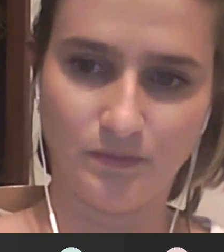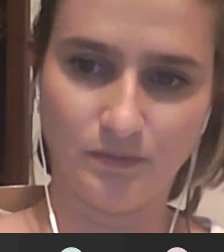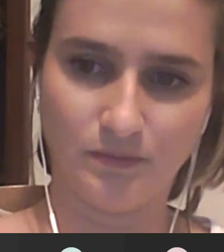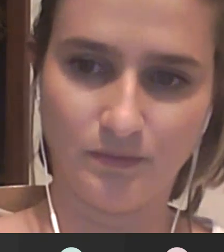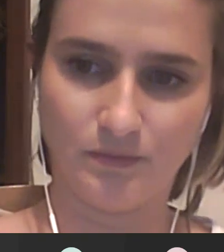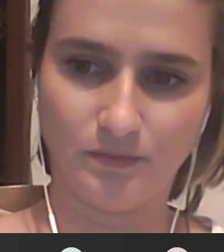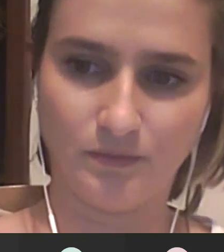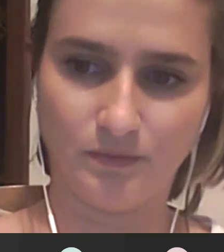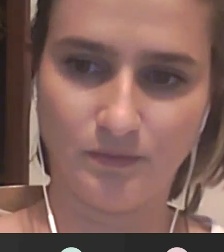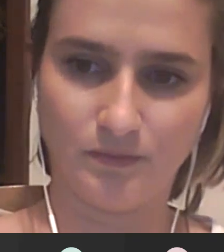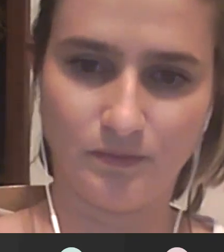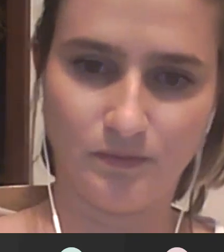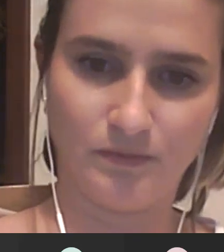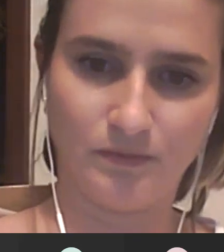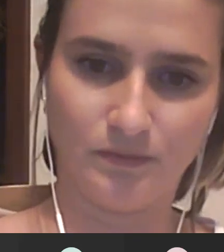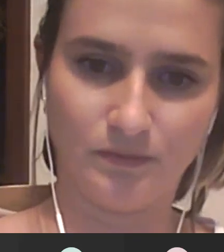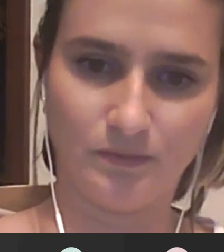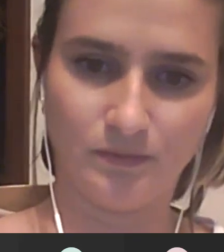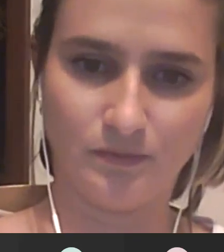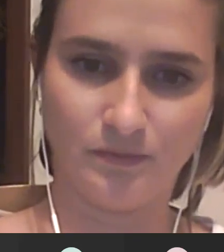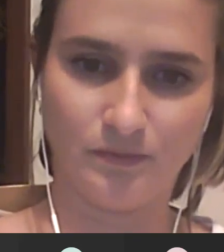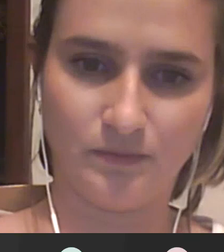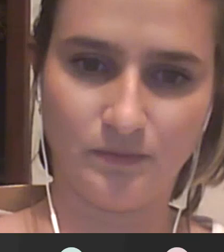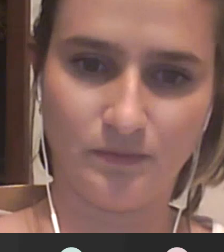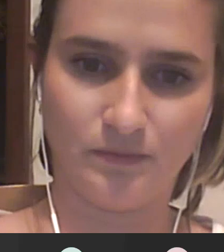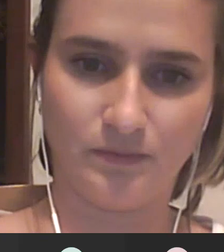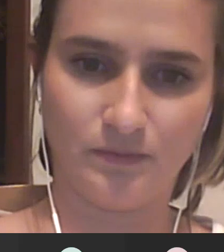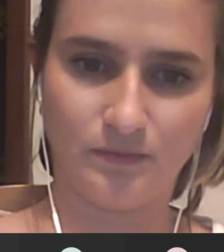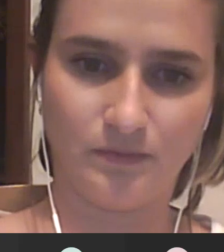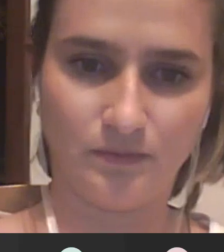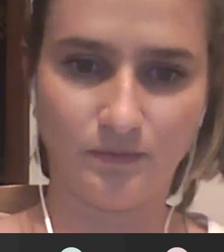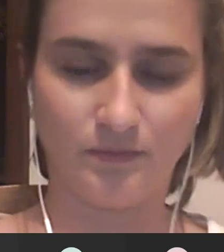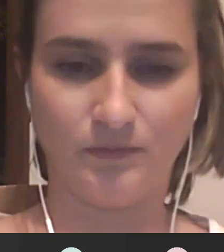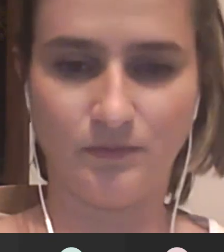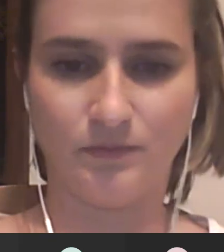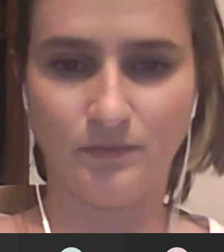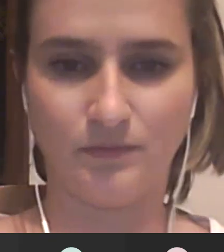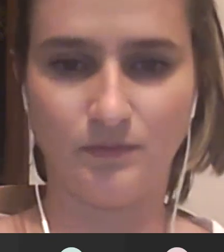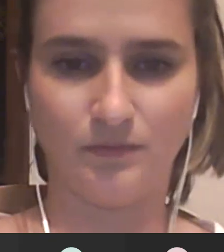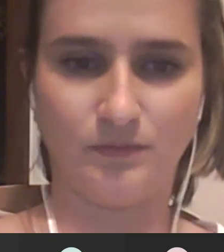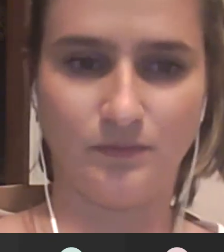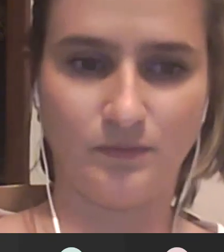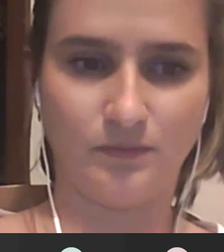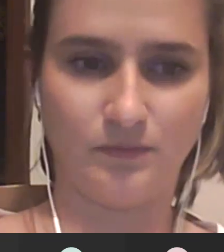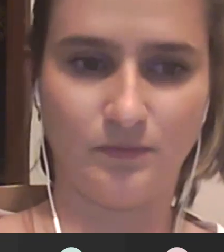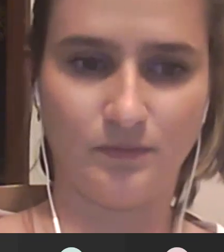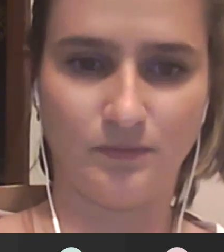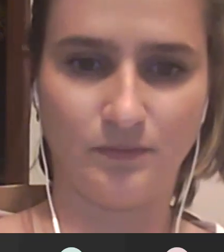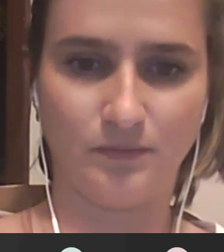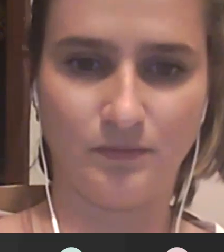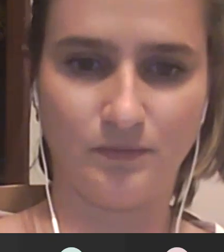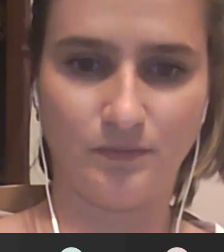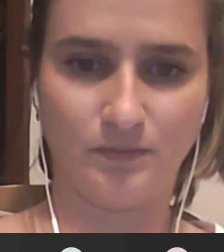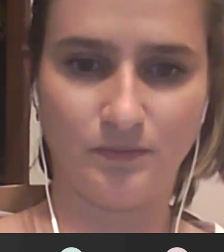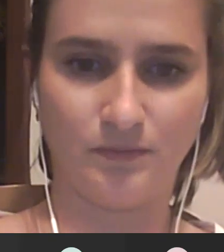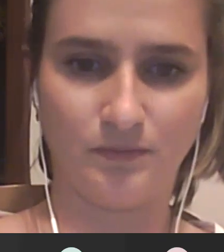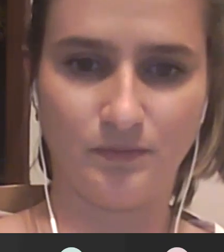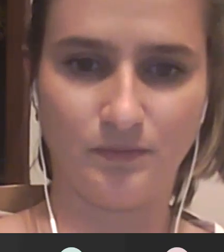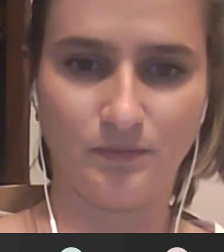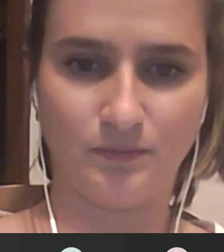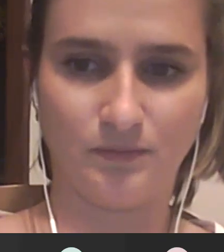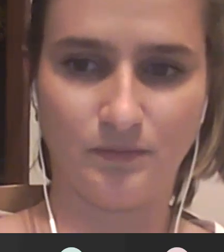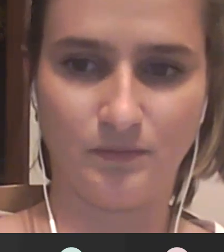sido abençoada. E o que eu desejo é que Deus continue nos abençoando, que continue nos livrando, né, dessa doença, e que se